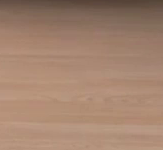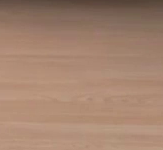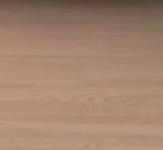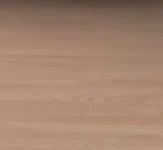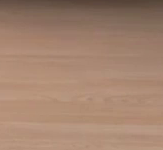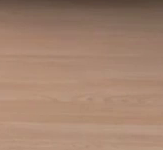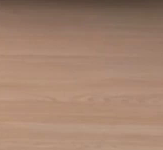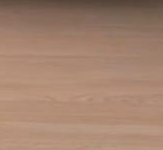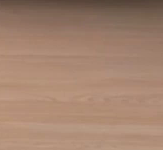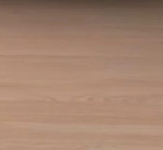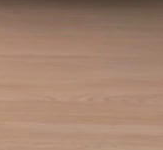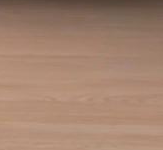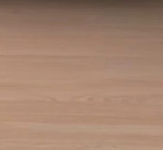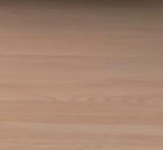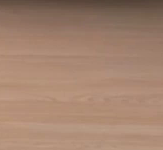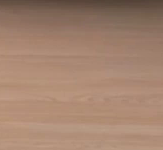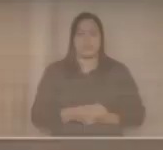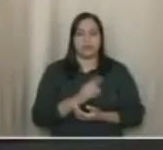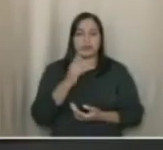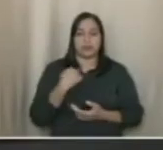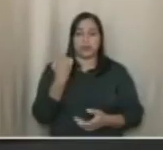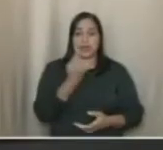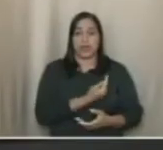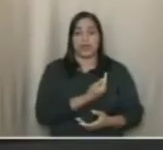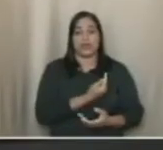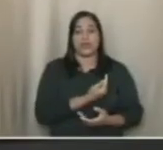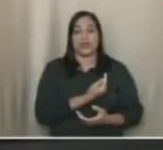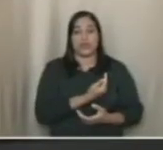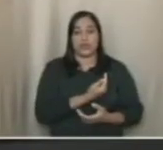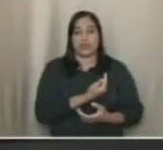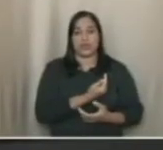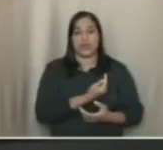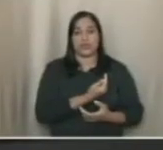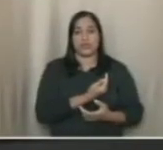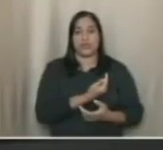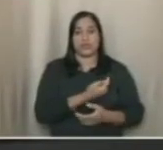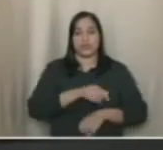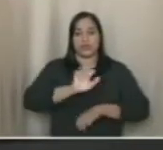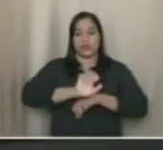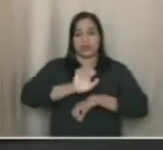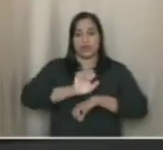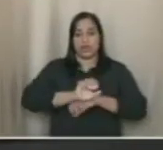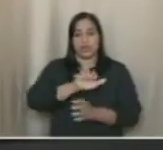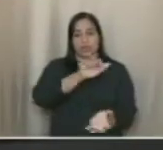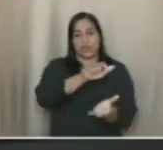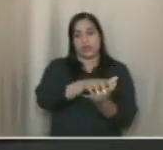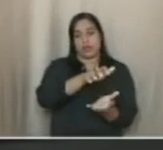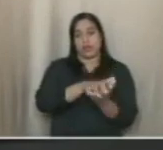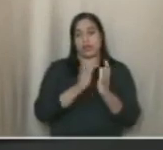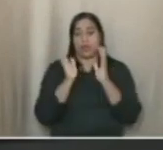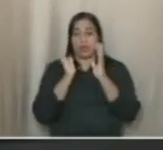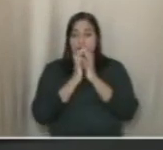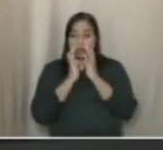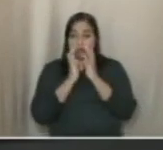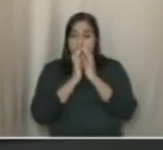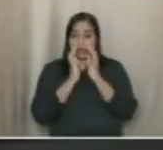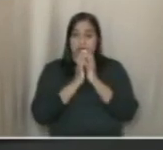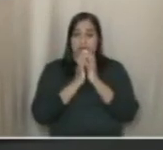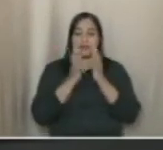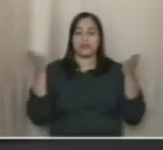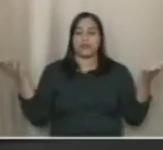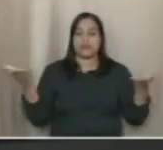e pedir a retomada da conta o nosso estado mais uma vez saiu na frente Recife é